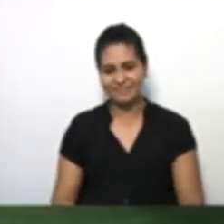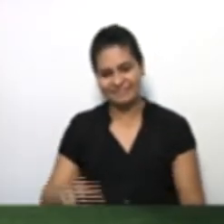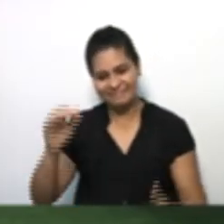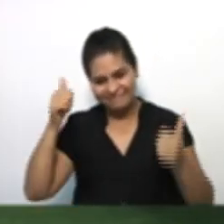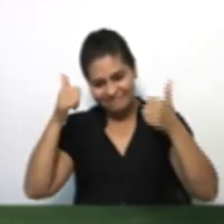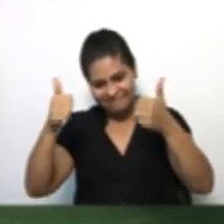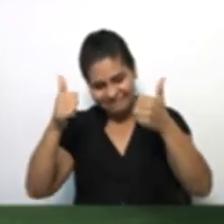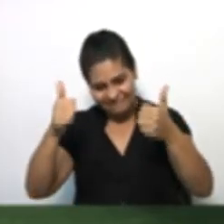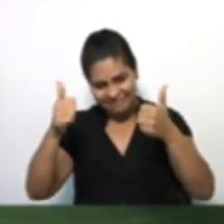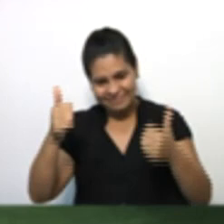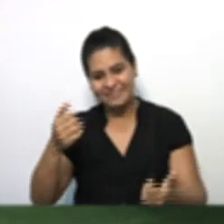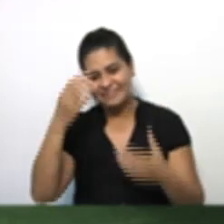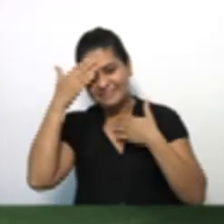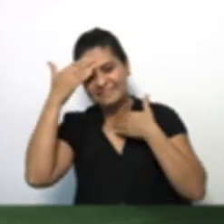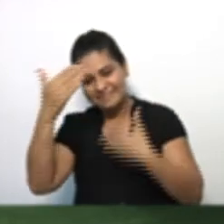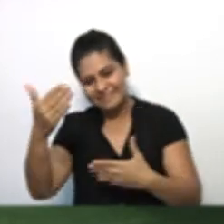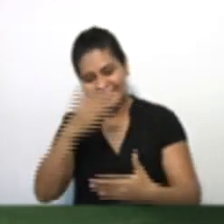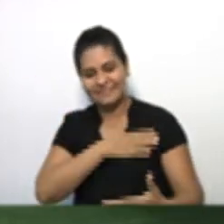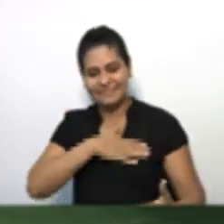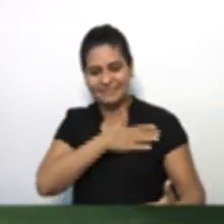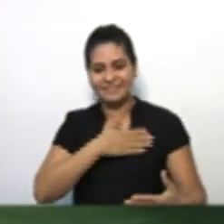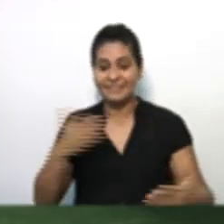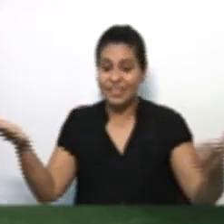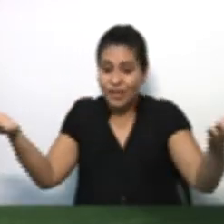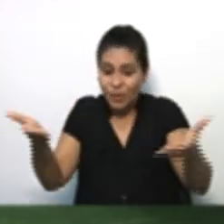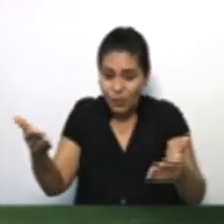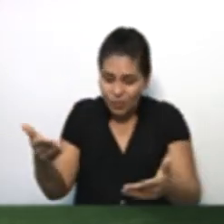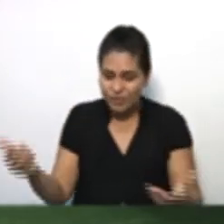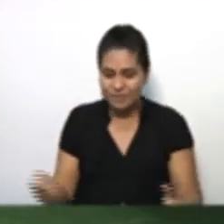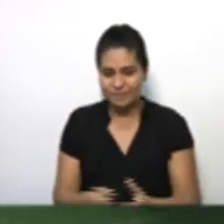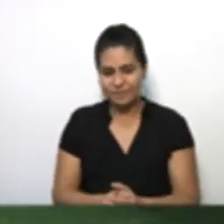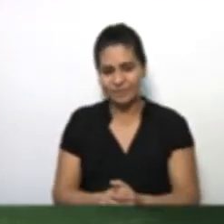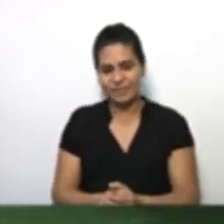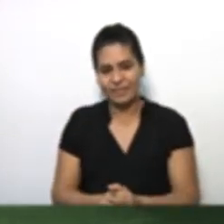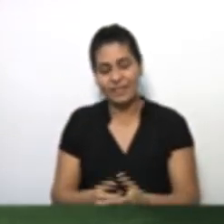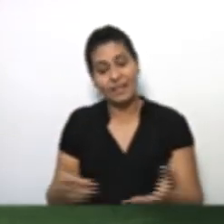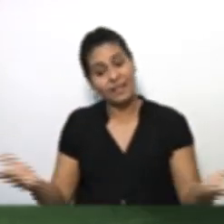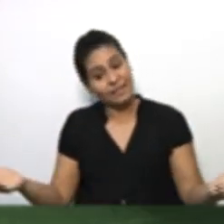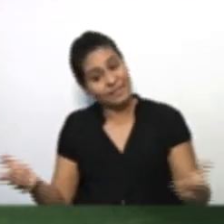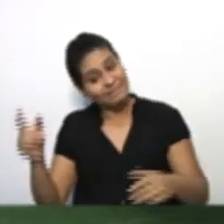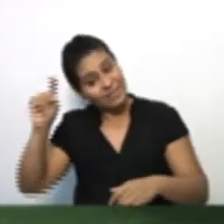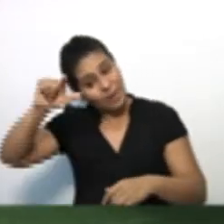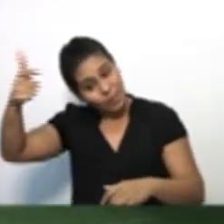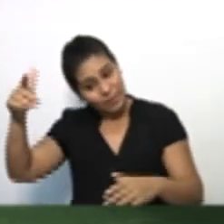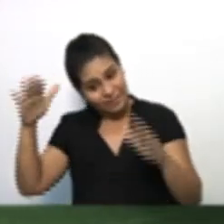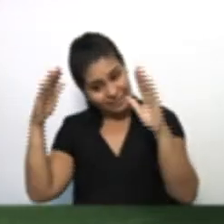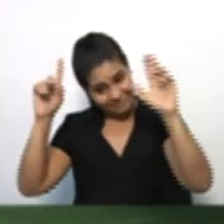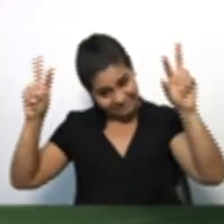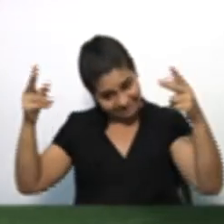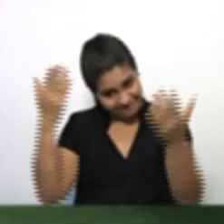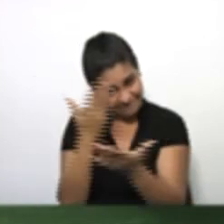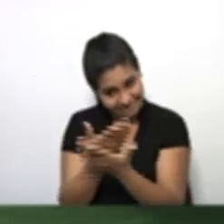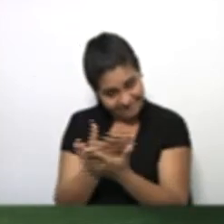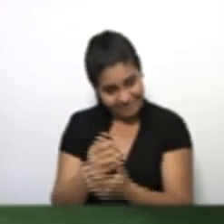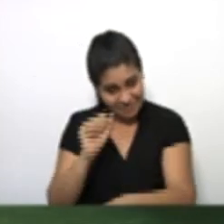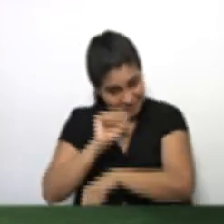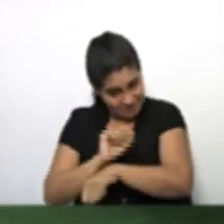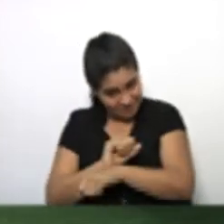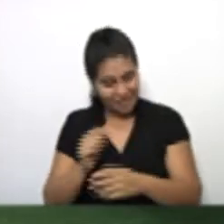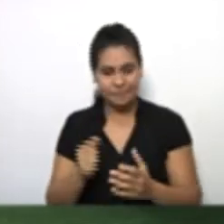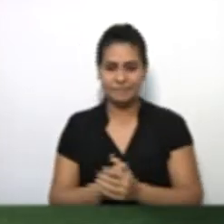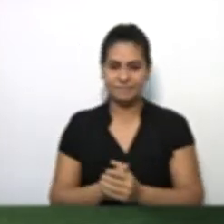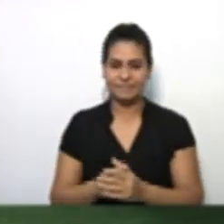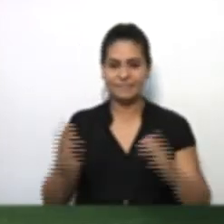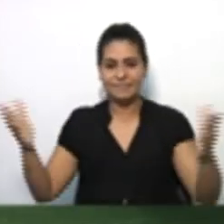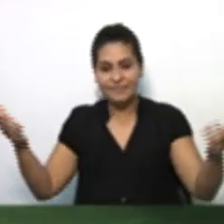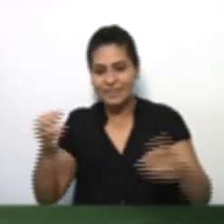Valeu, meus queridos, ó, muito obrigado, é um prazer imenso estar aqui com vocês. Então, ó, até a próxima aula, eu te aguardo lá, hein? Eu acredito que tenha sido